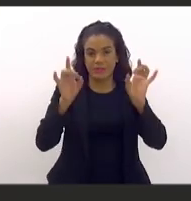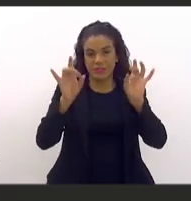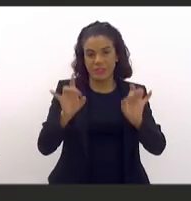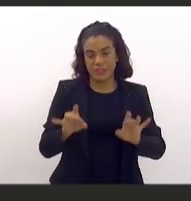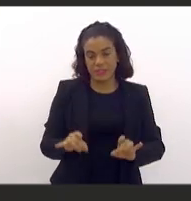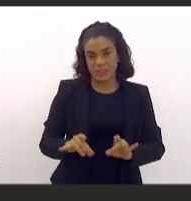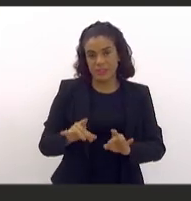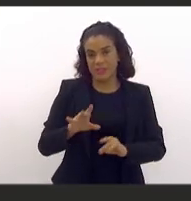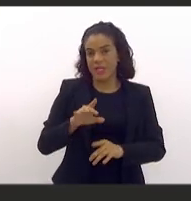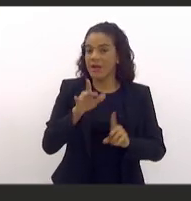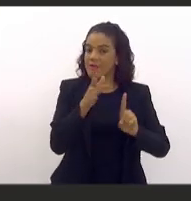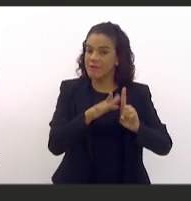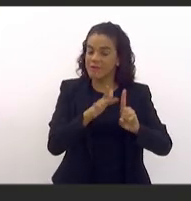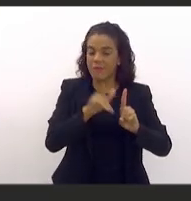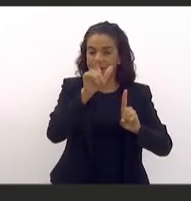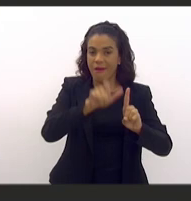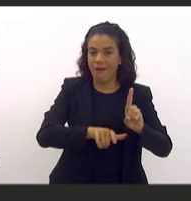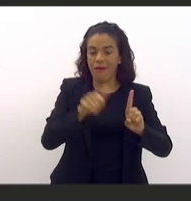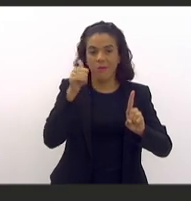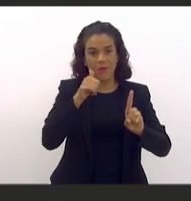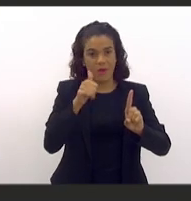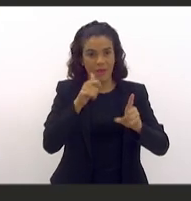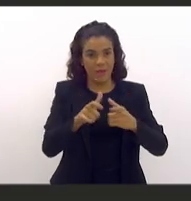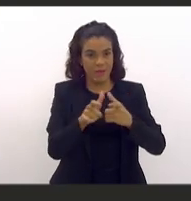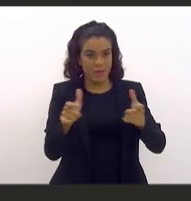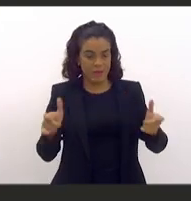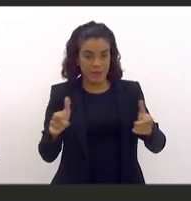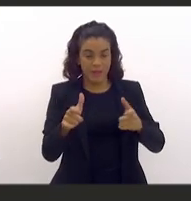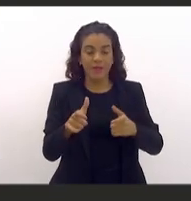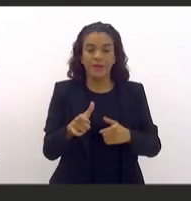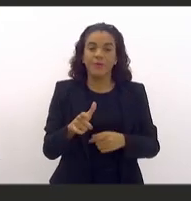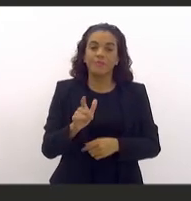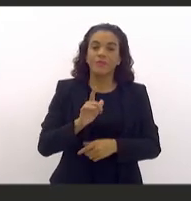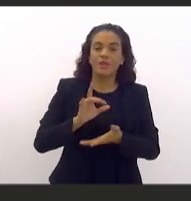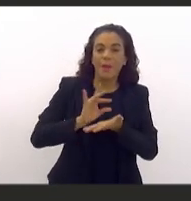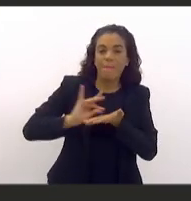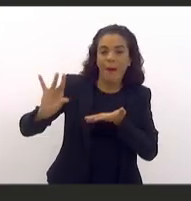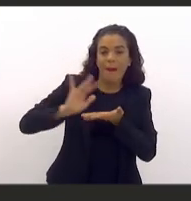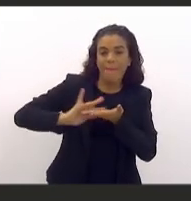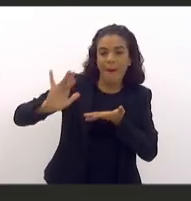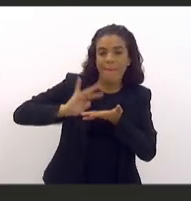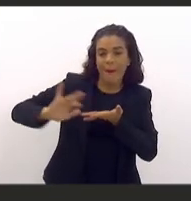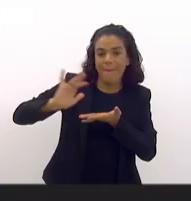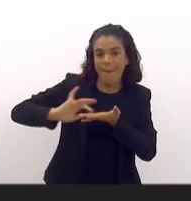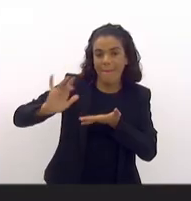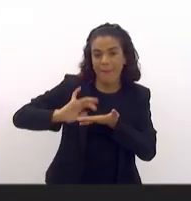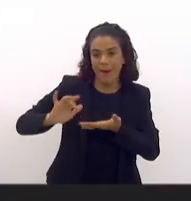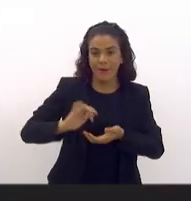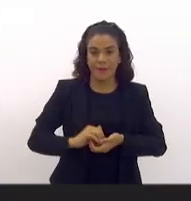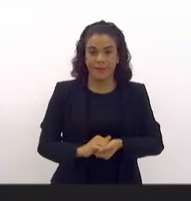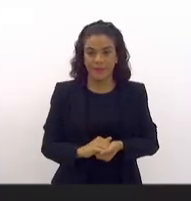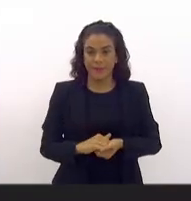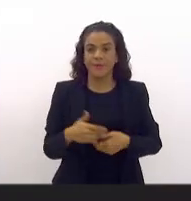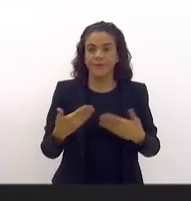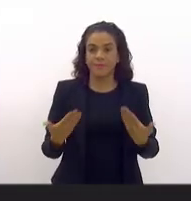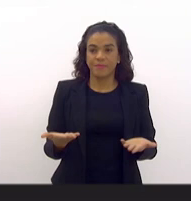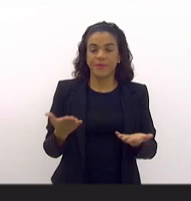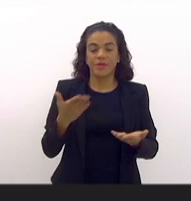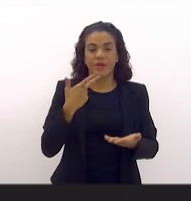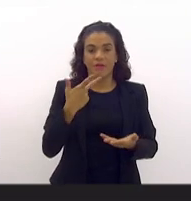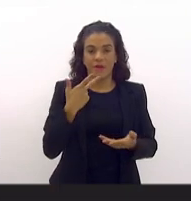atingem mulheres, as vítimas são, a maioria são mulheres, que envolve compartilhamento não consensual de imagens íntimas. E aí, como eu